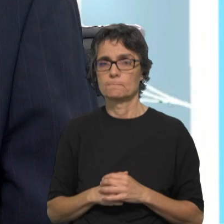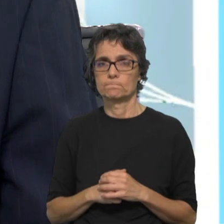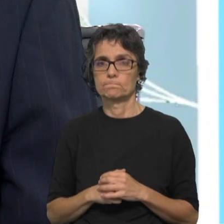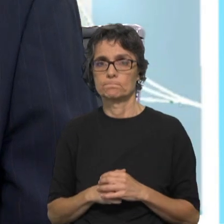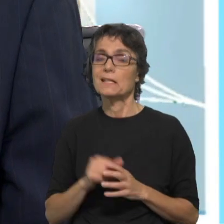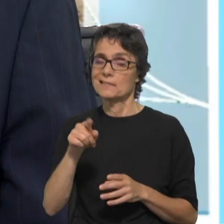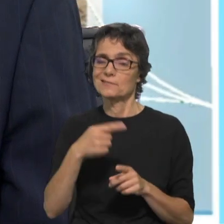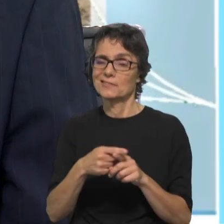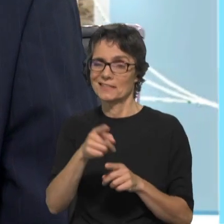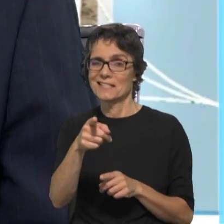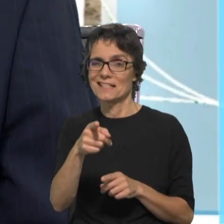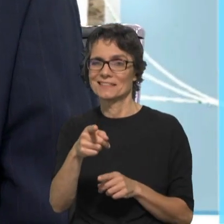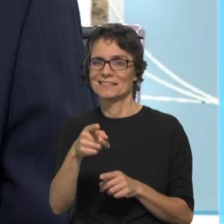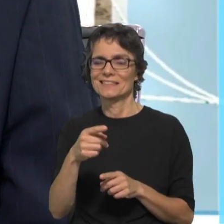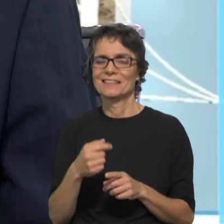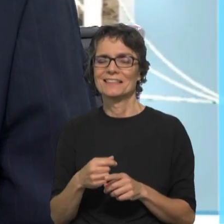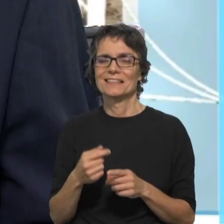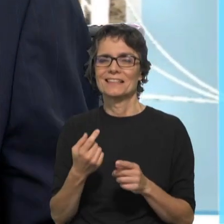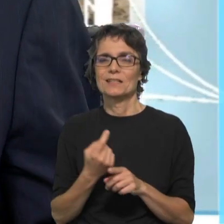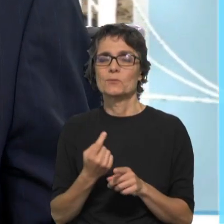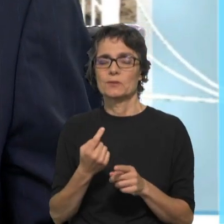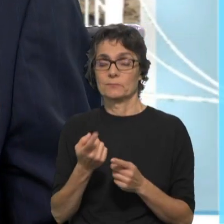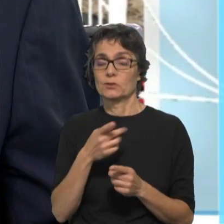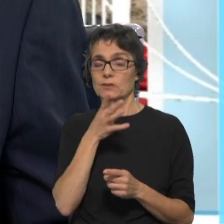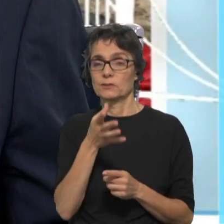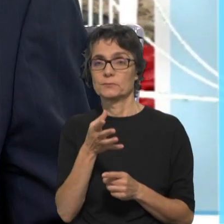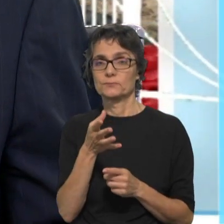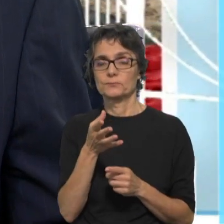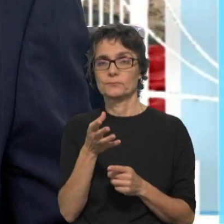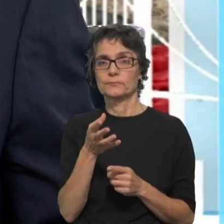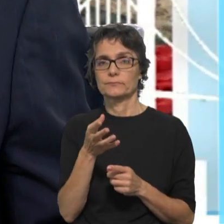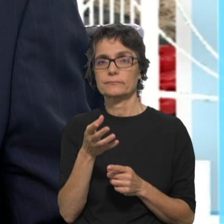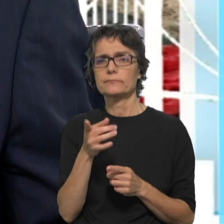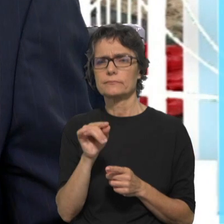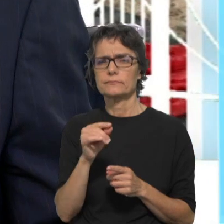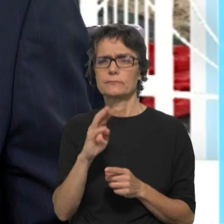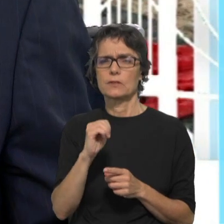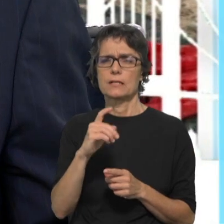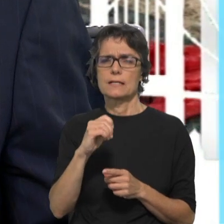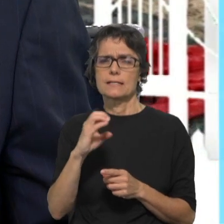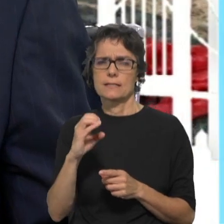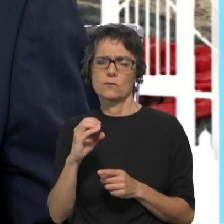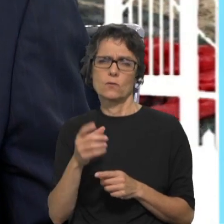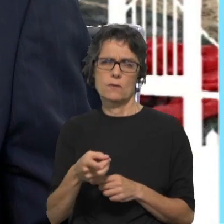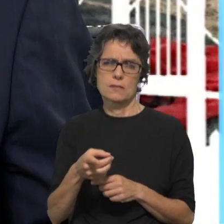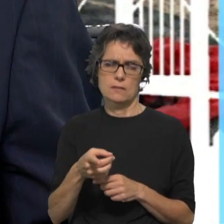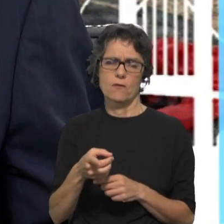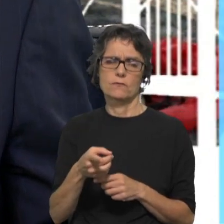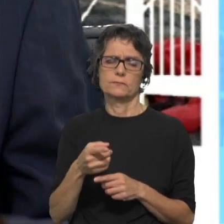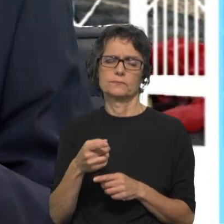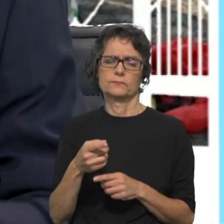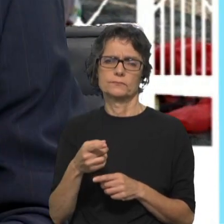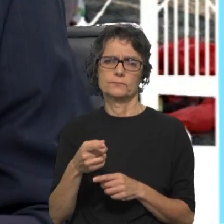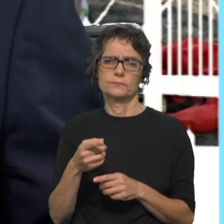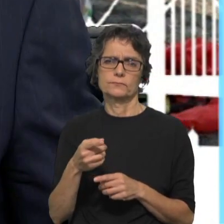Isso marcou alguma diferença. Às vezes até isso levou, logo desde o século XIX, a uma acusação que não